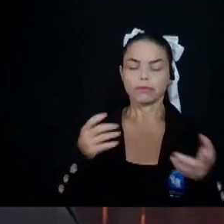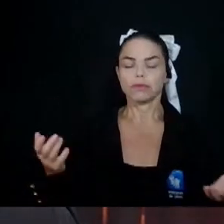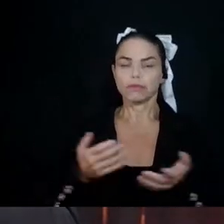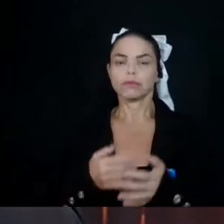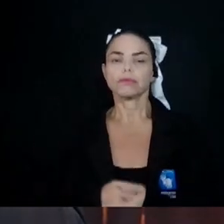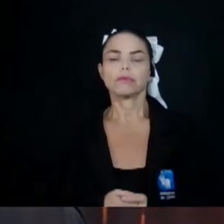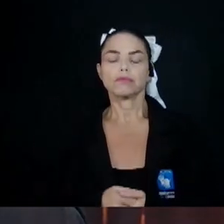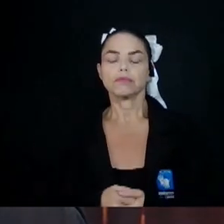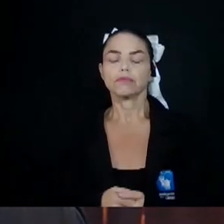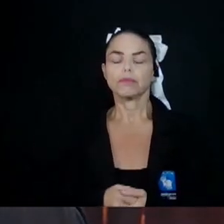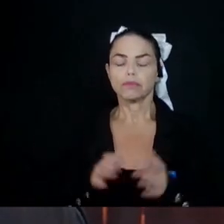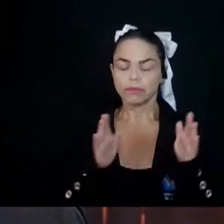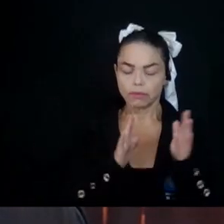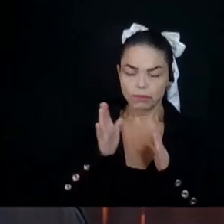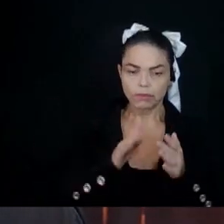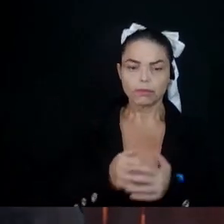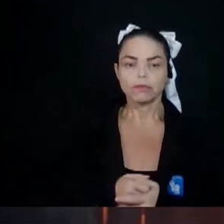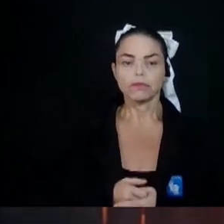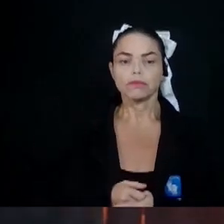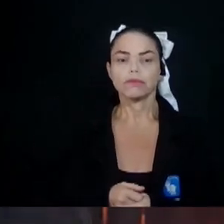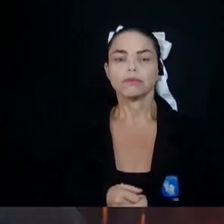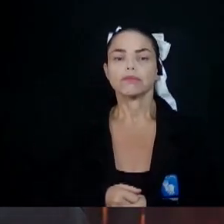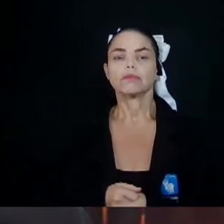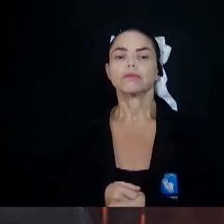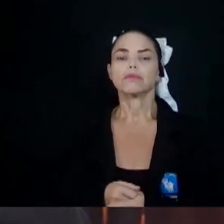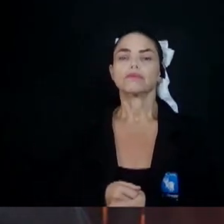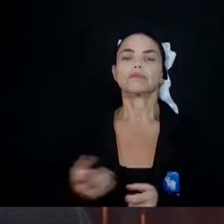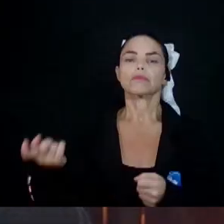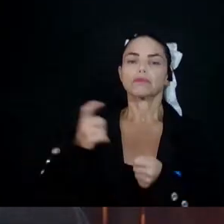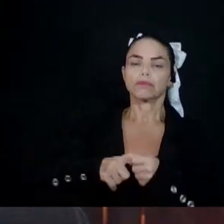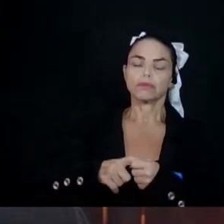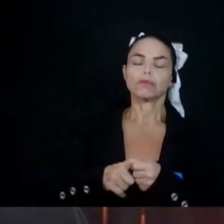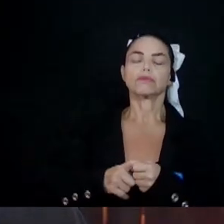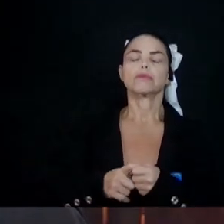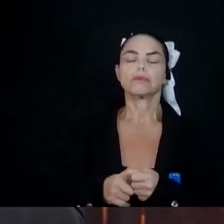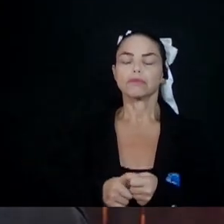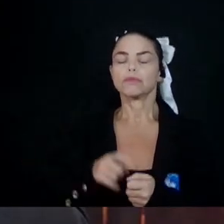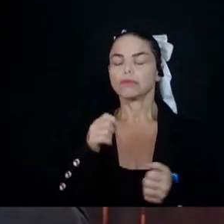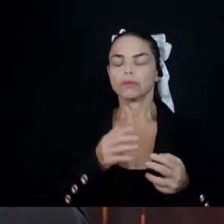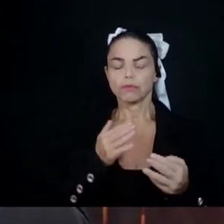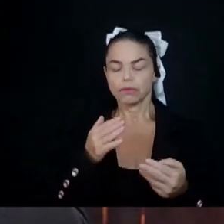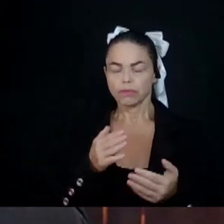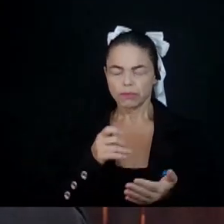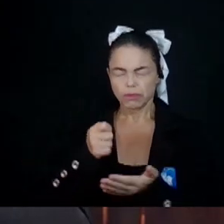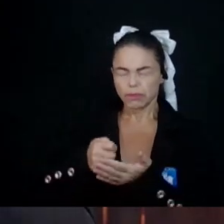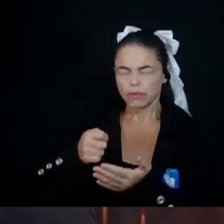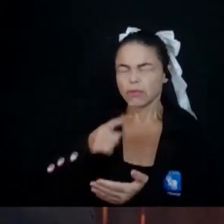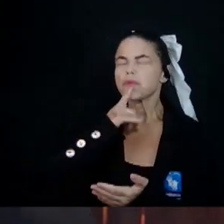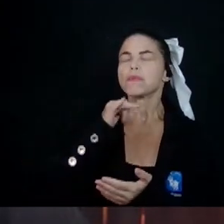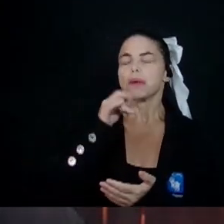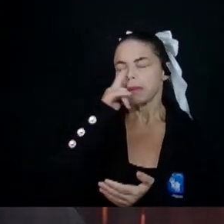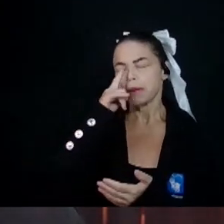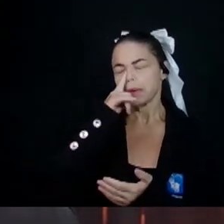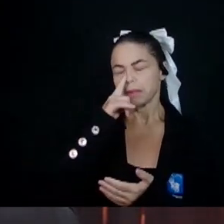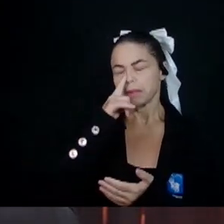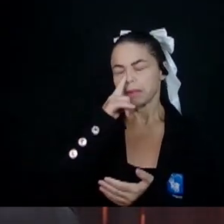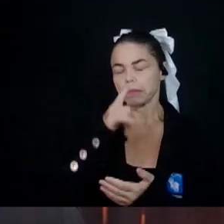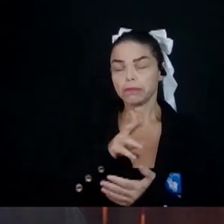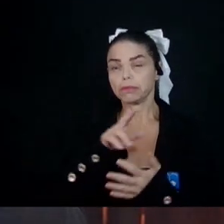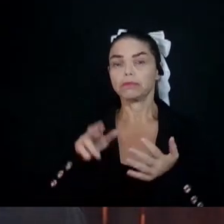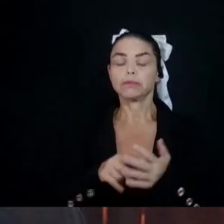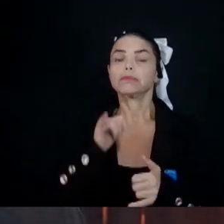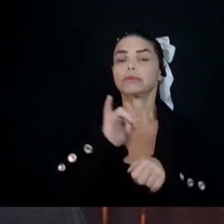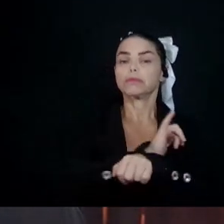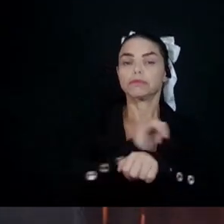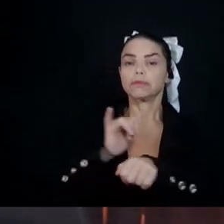ao tempo, a gente volta àquela obrigação dos pais, né? Existem inúmeras ferramentas,